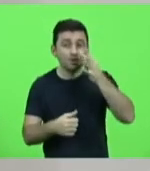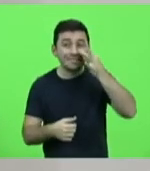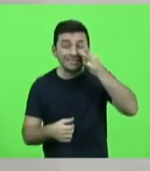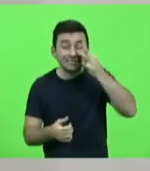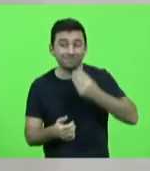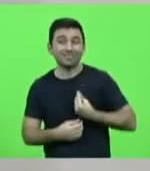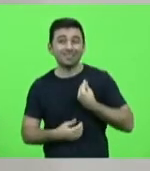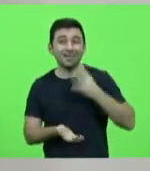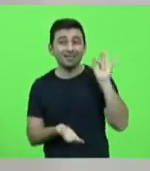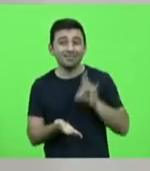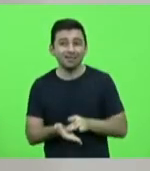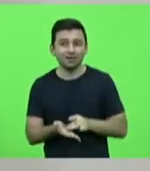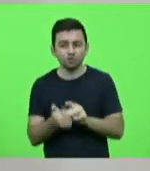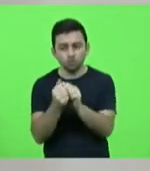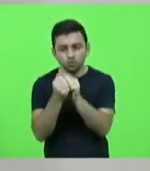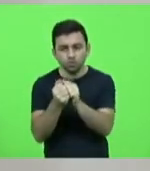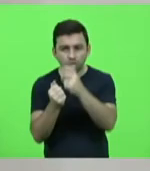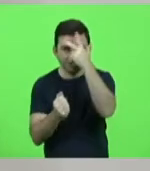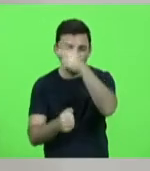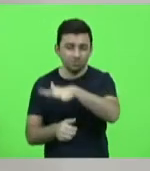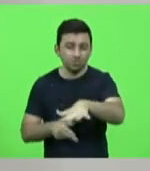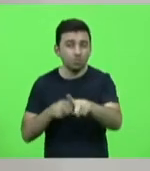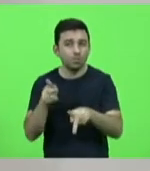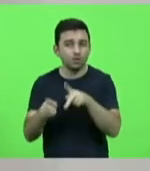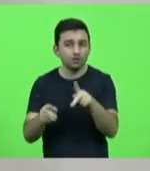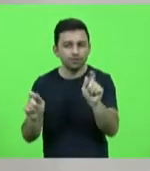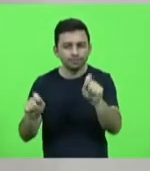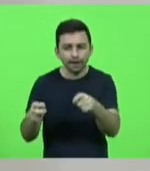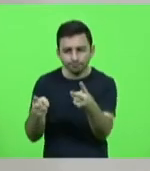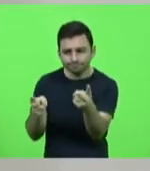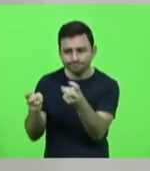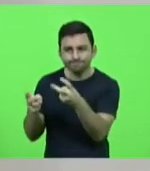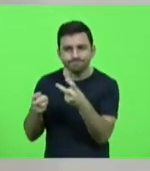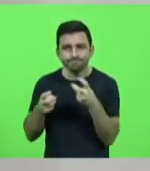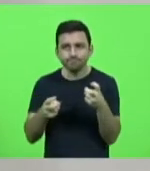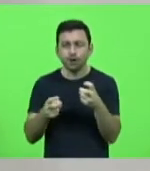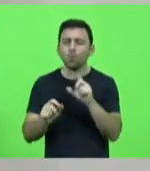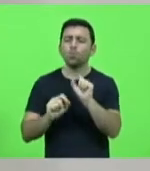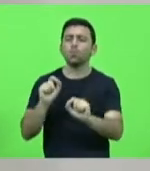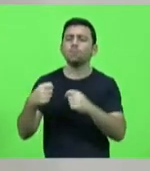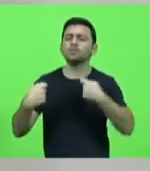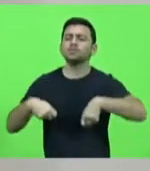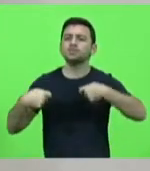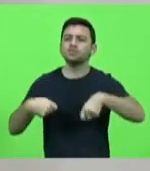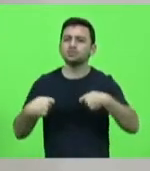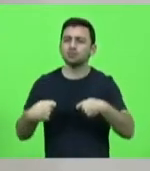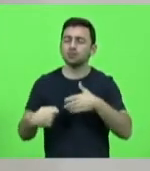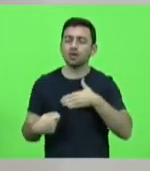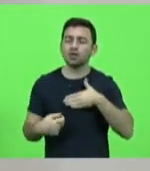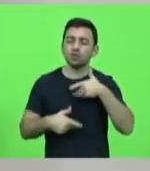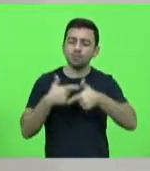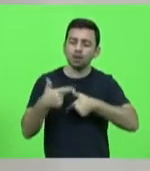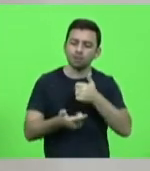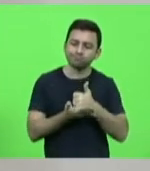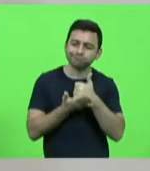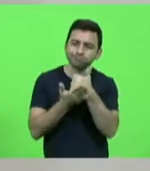delas, que nós conseguimos extrair aquilo que elas precisam do nosso trabalho na